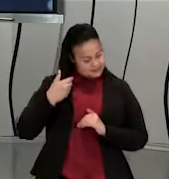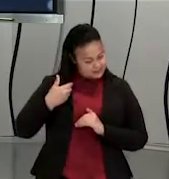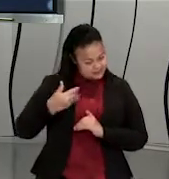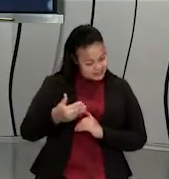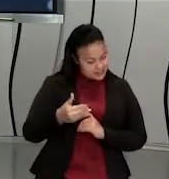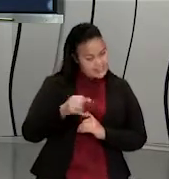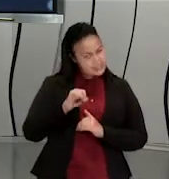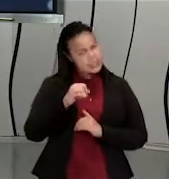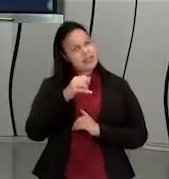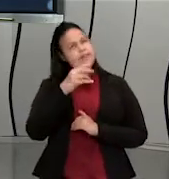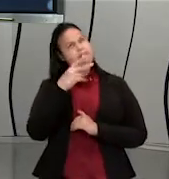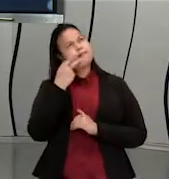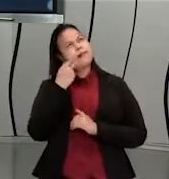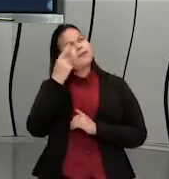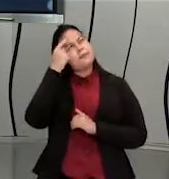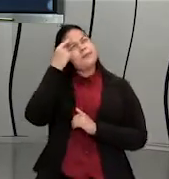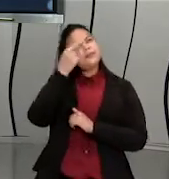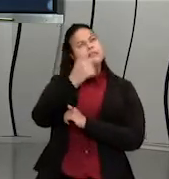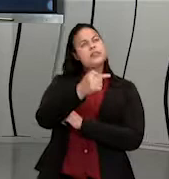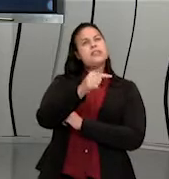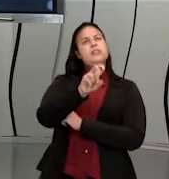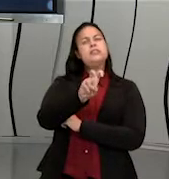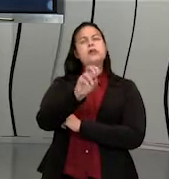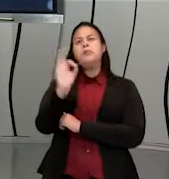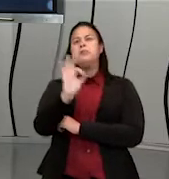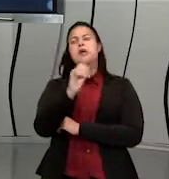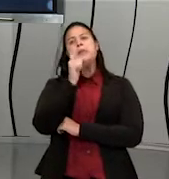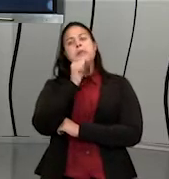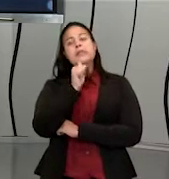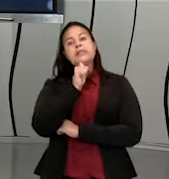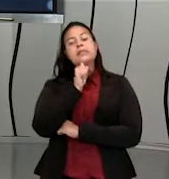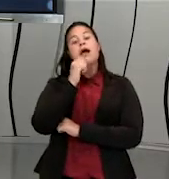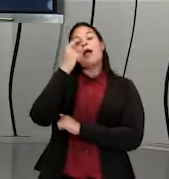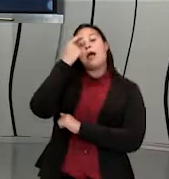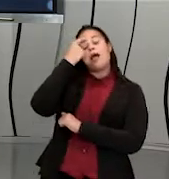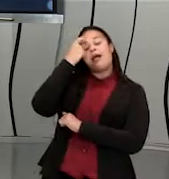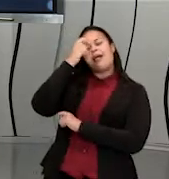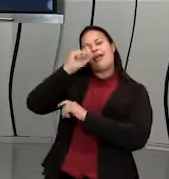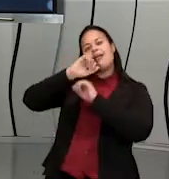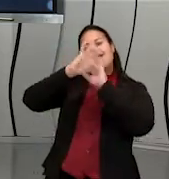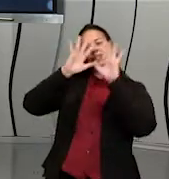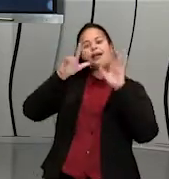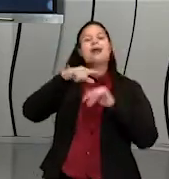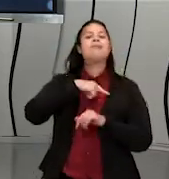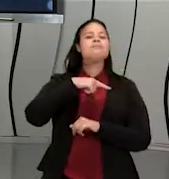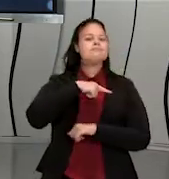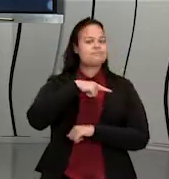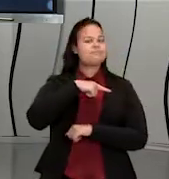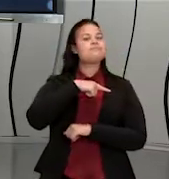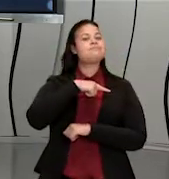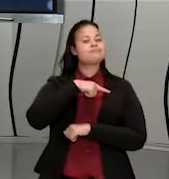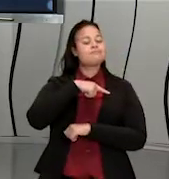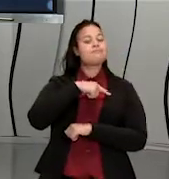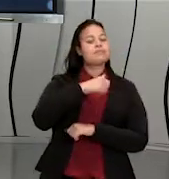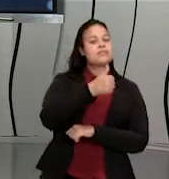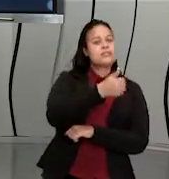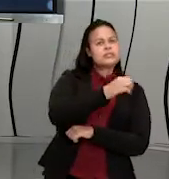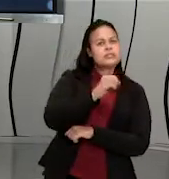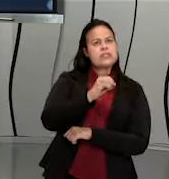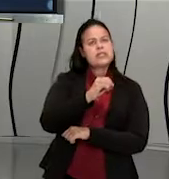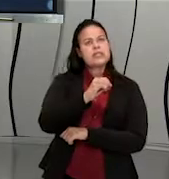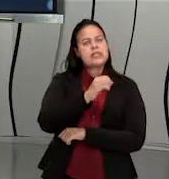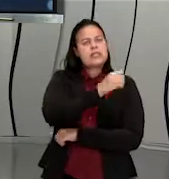falo 75% são meninas, eu consigo ter uma ideia mais clara, A cada 100